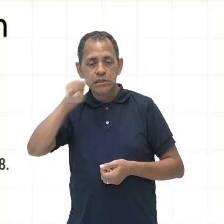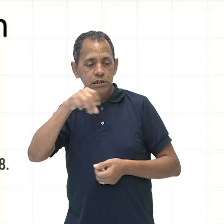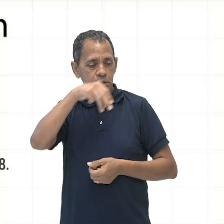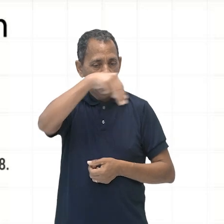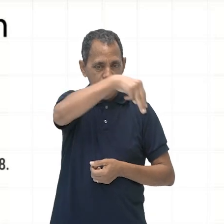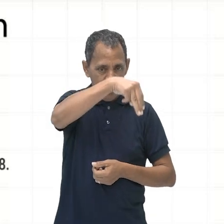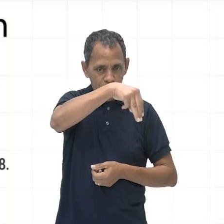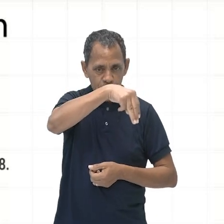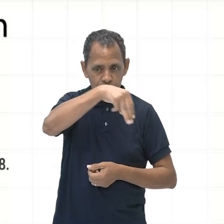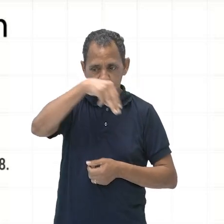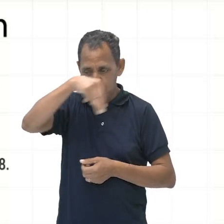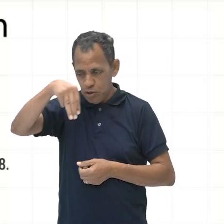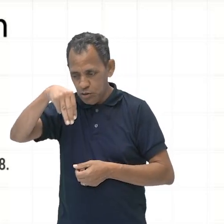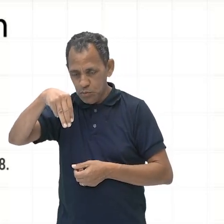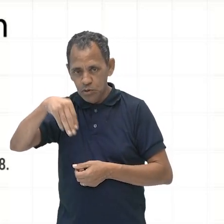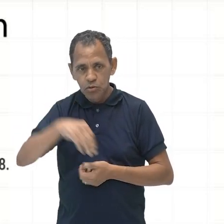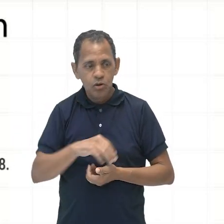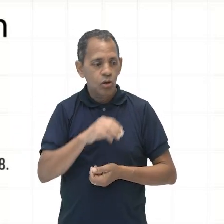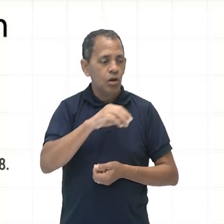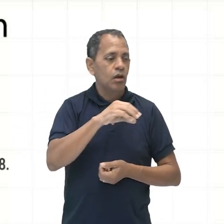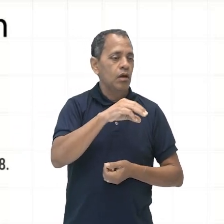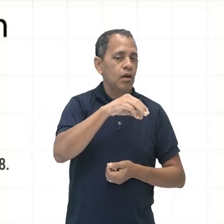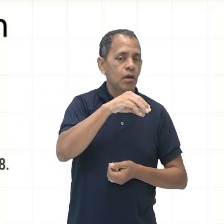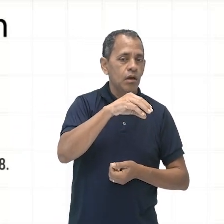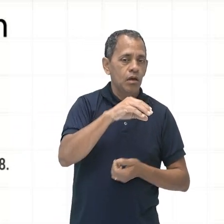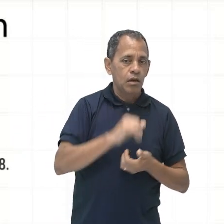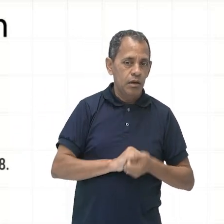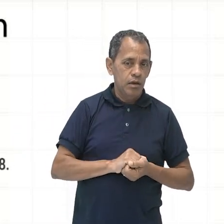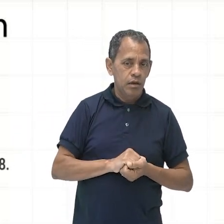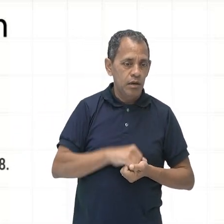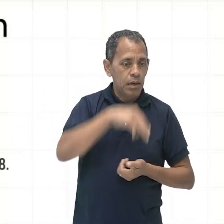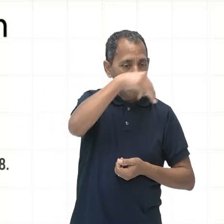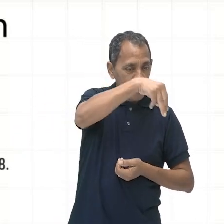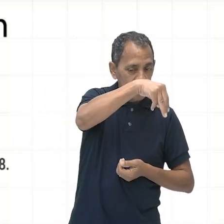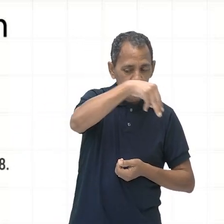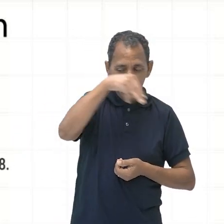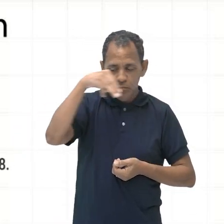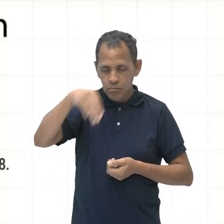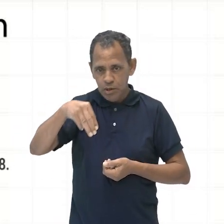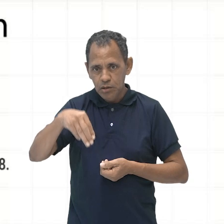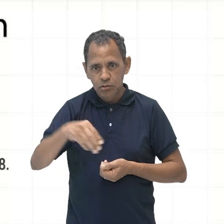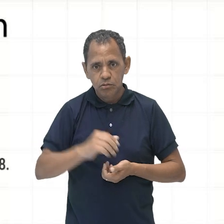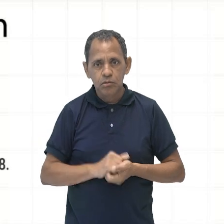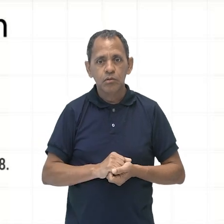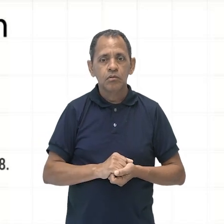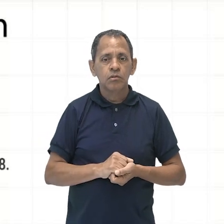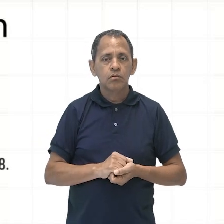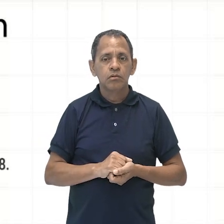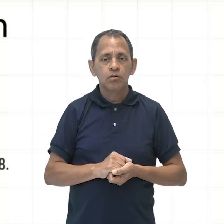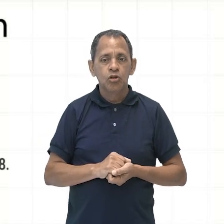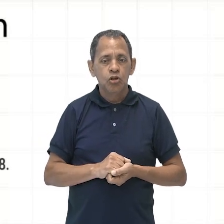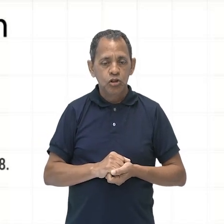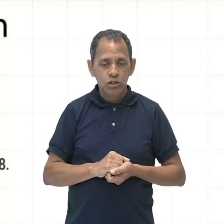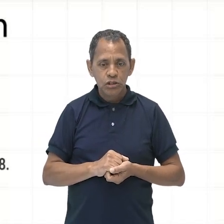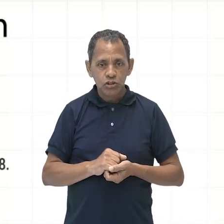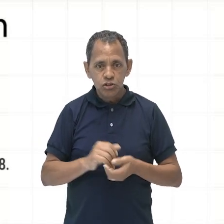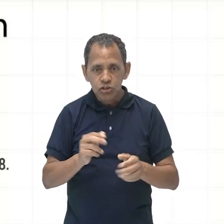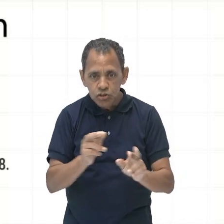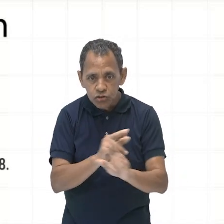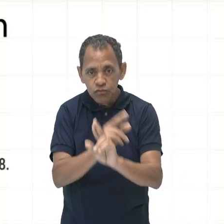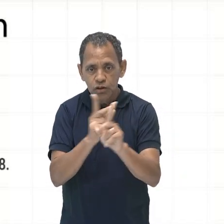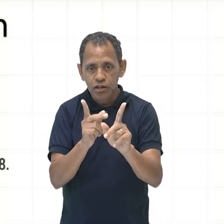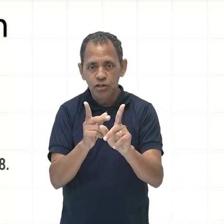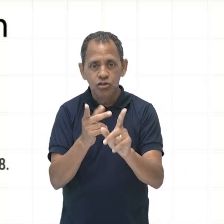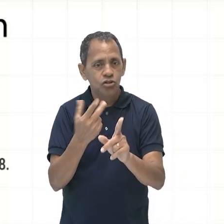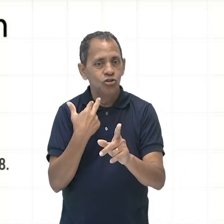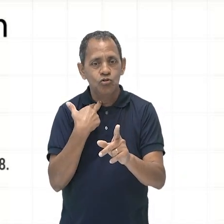mesmas, né? Isso é para qualquer cálculo, né? Não consigo calcular medidas com unidades de medida diferentes, né? Então, aqui,